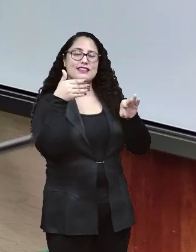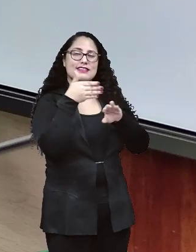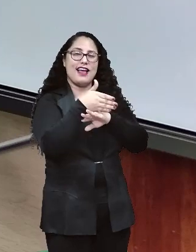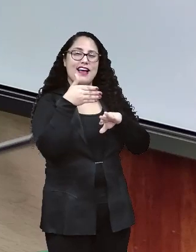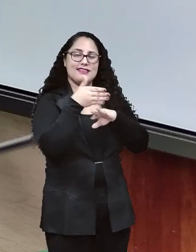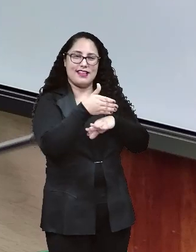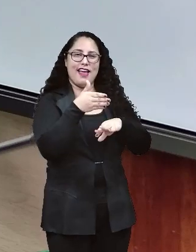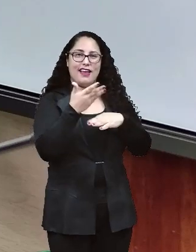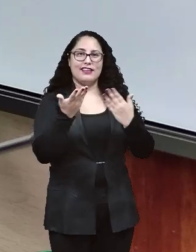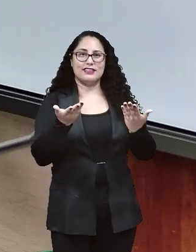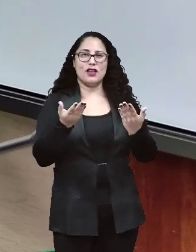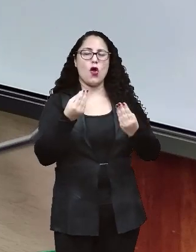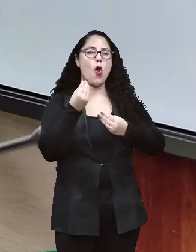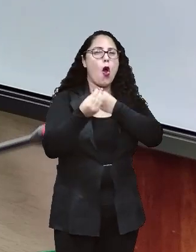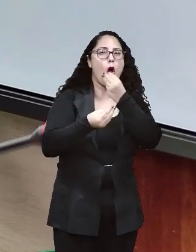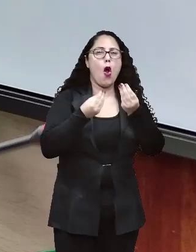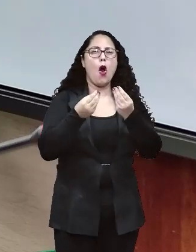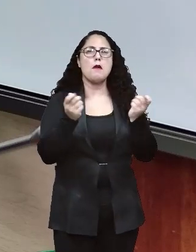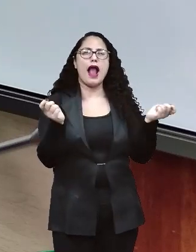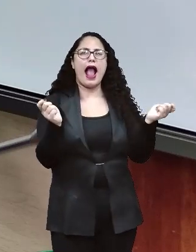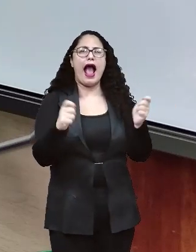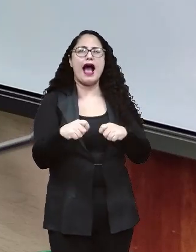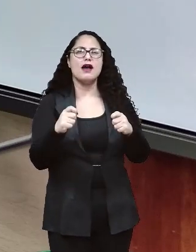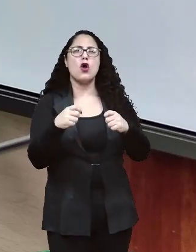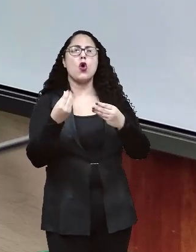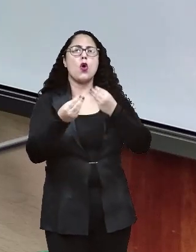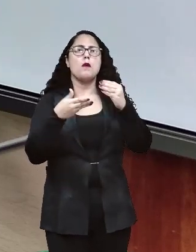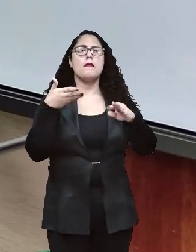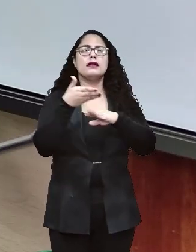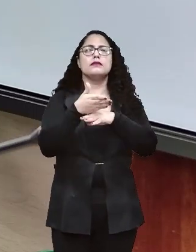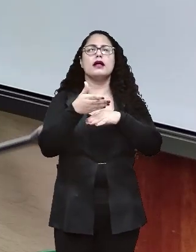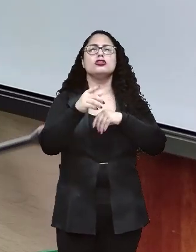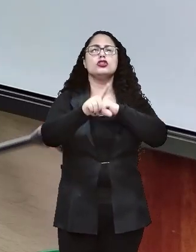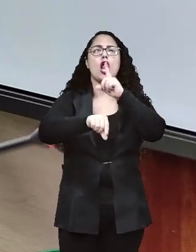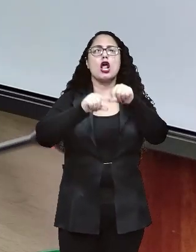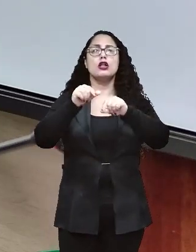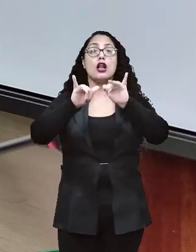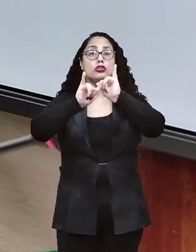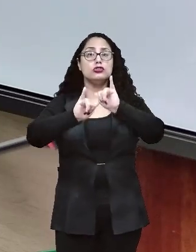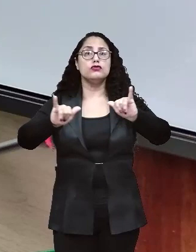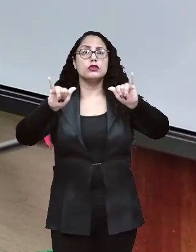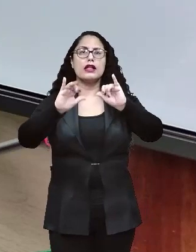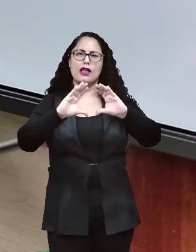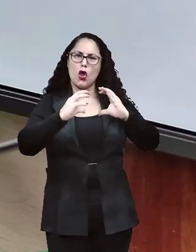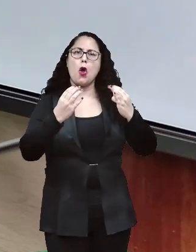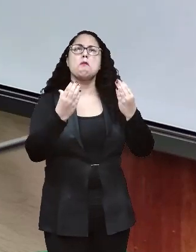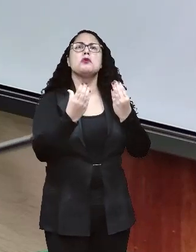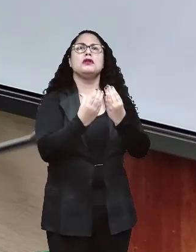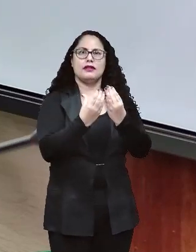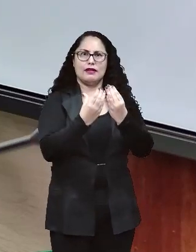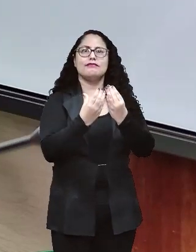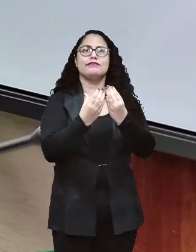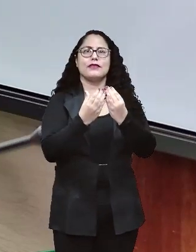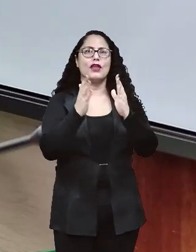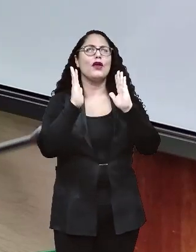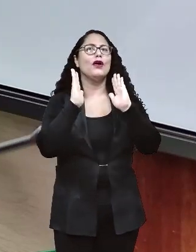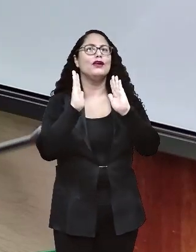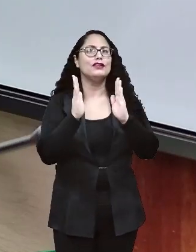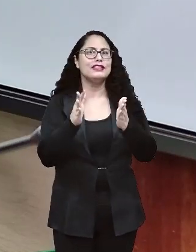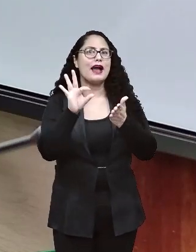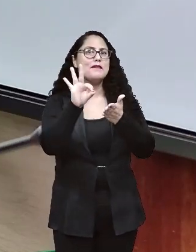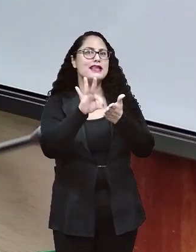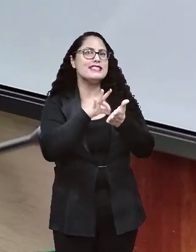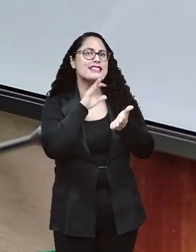acessa como se capacitar, como participar do processo seletivo. Ela divulga, tem comunidades, né? Eu até já